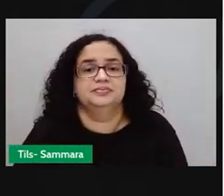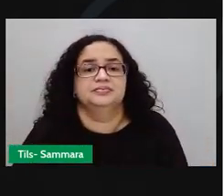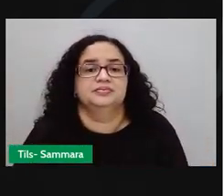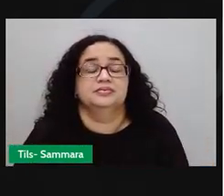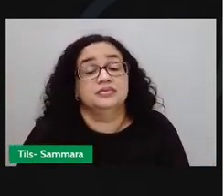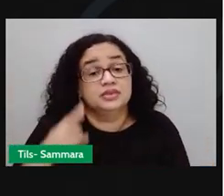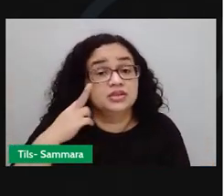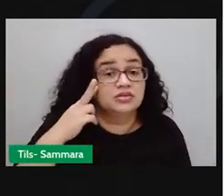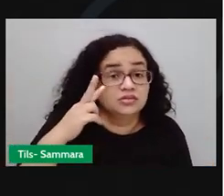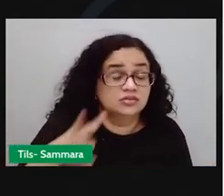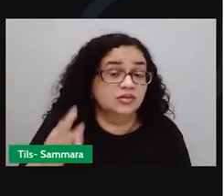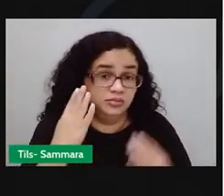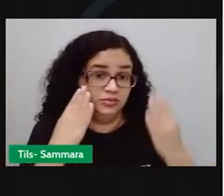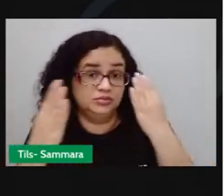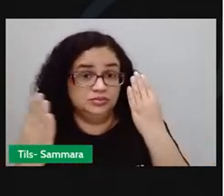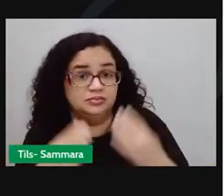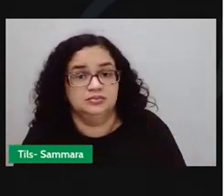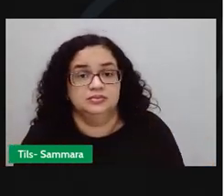Vamos pro teste?